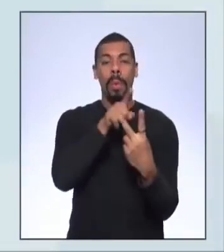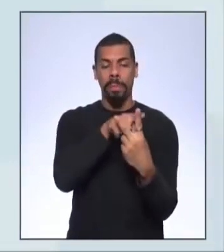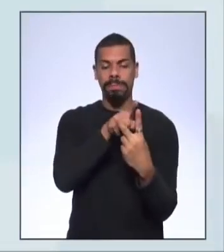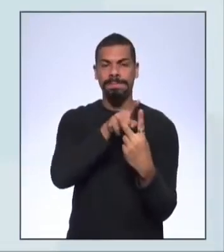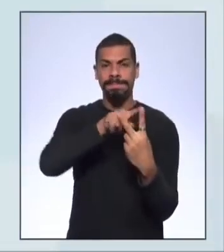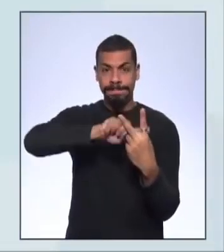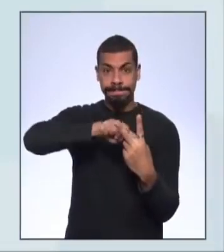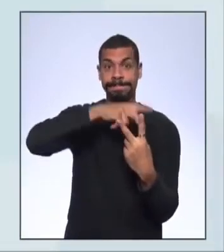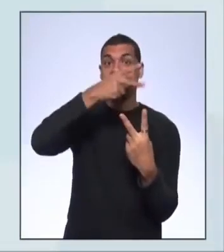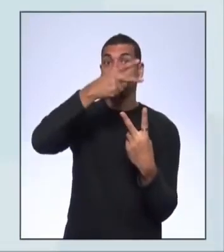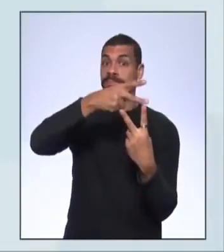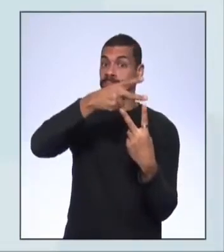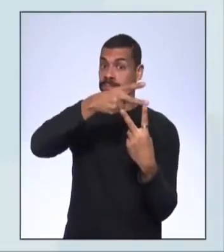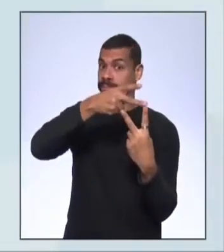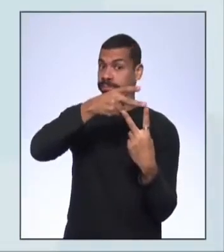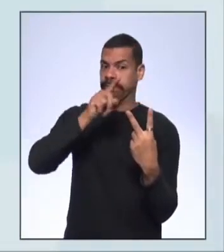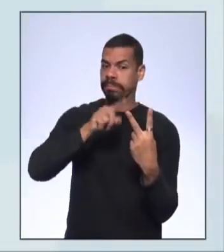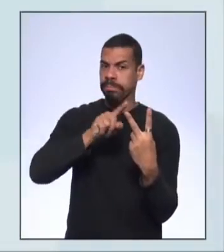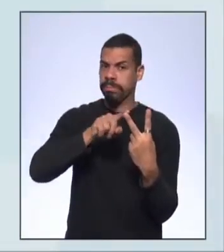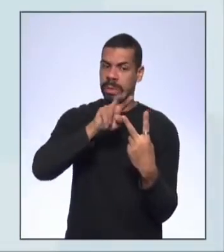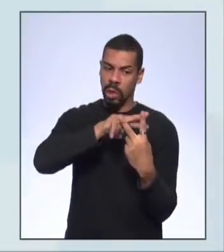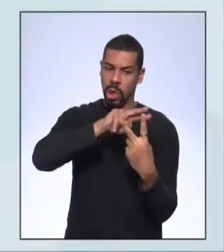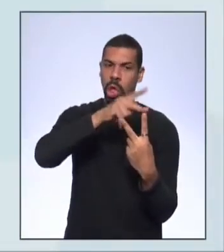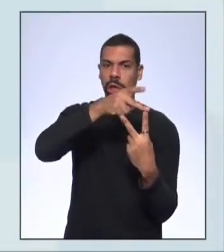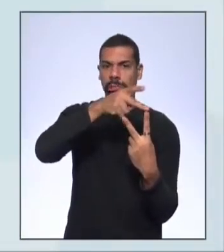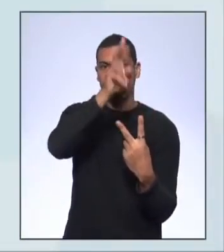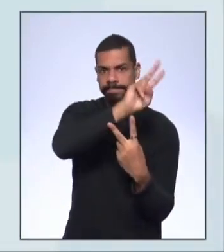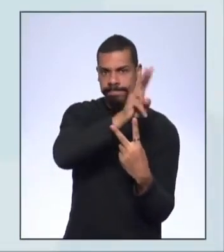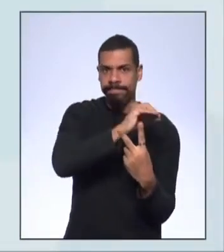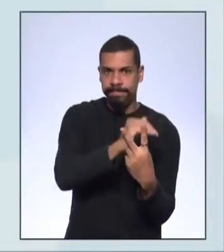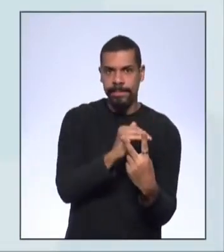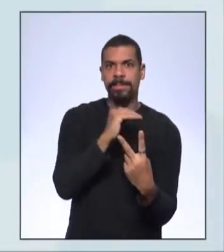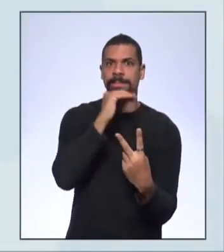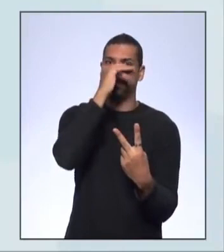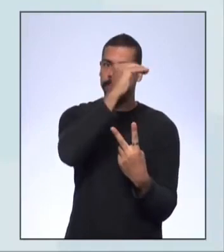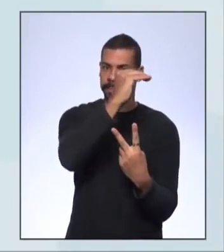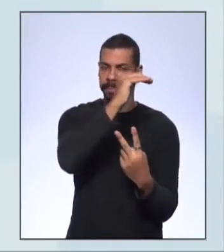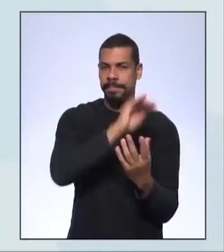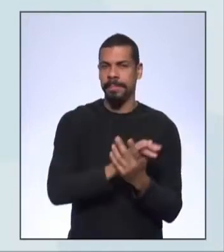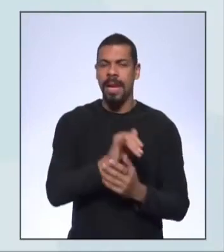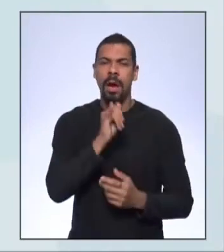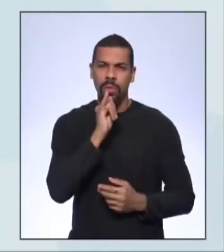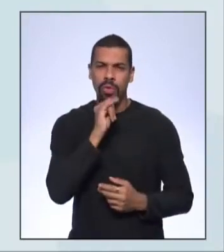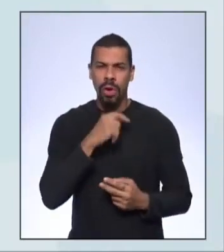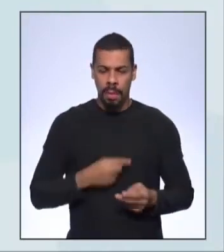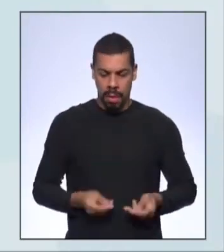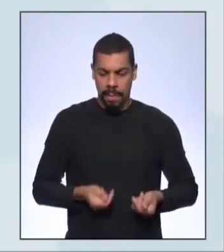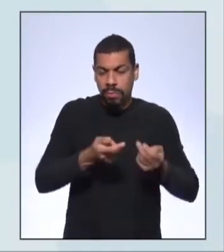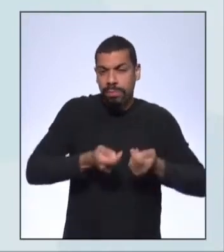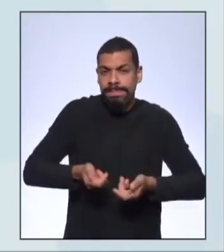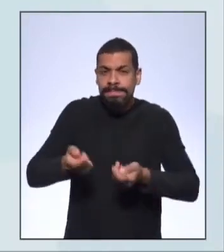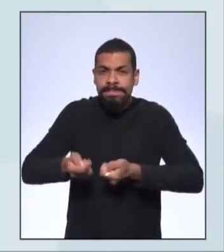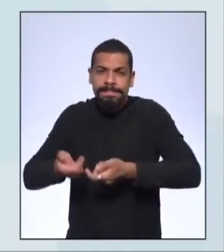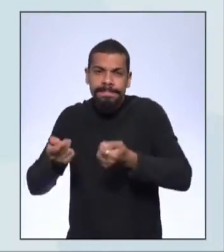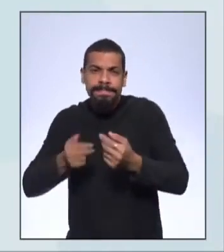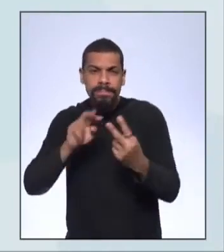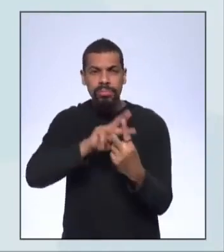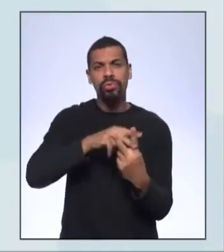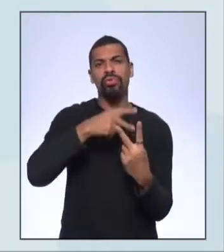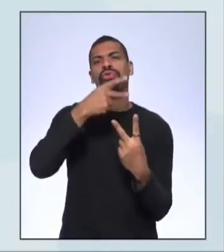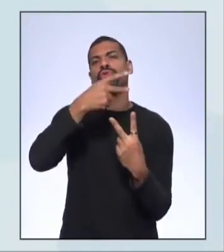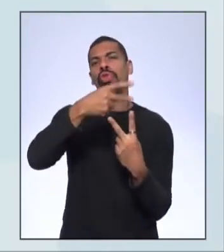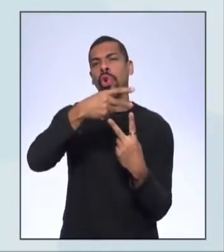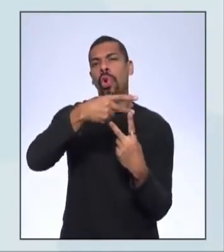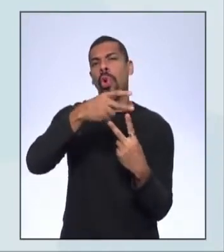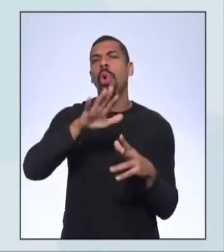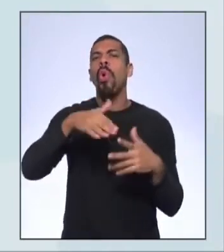segundo, por isso que ele vai ganhar mais, não é? Então, uma vez que gastou o dobro para montar o negócio,